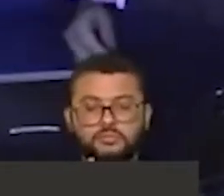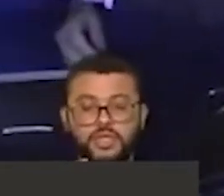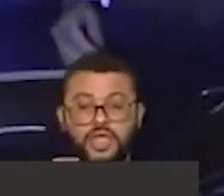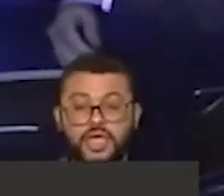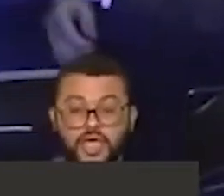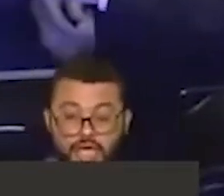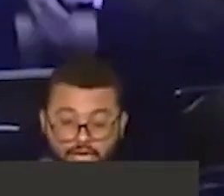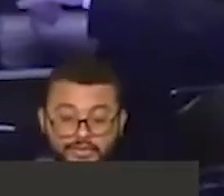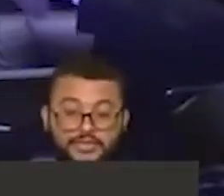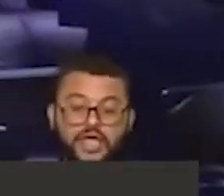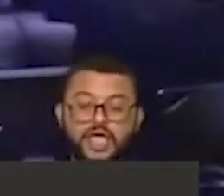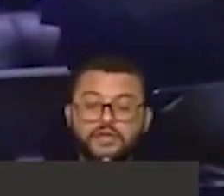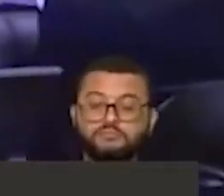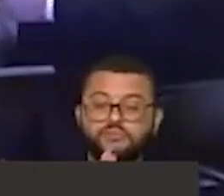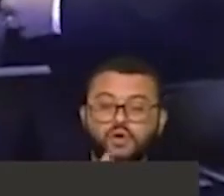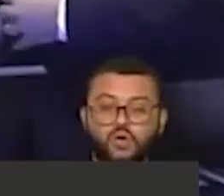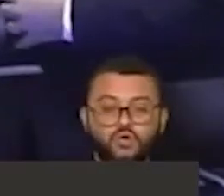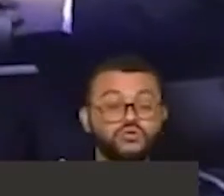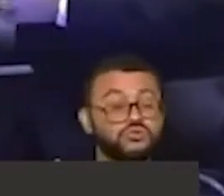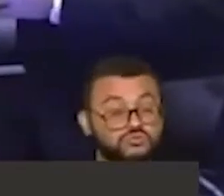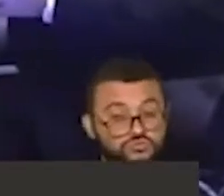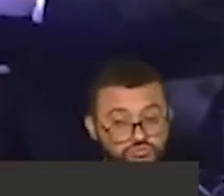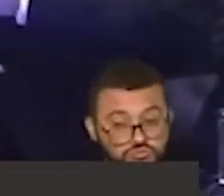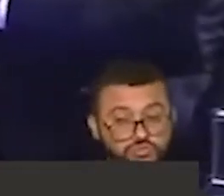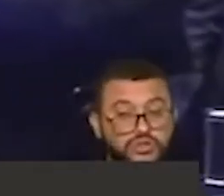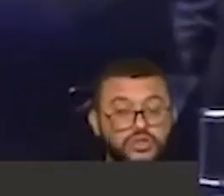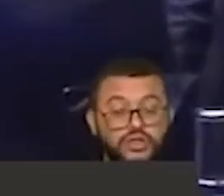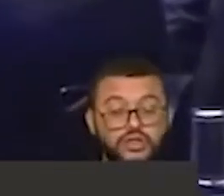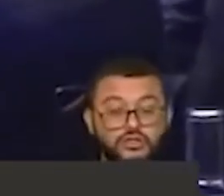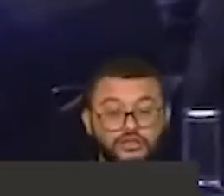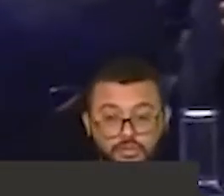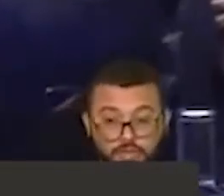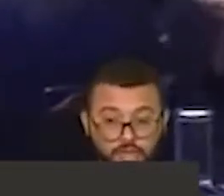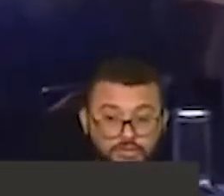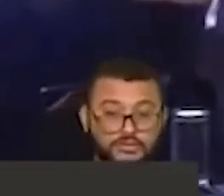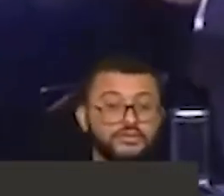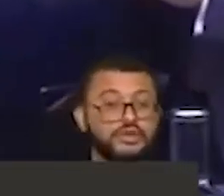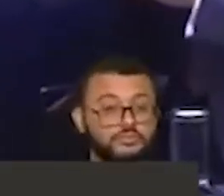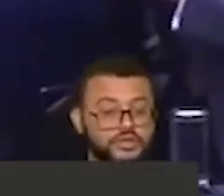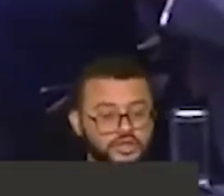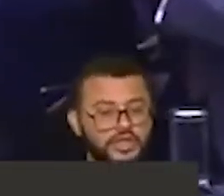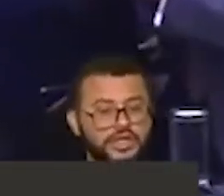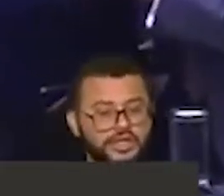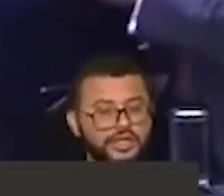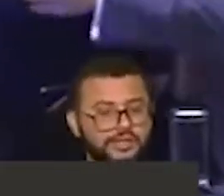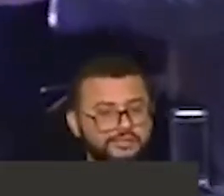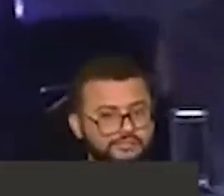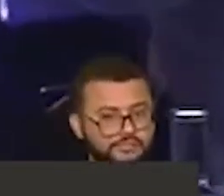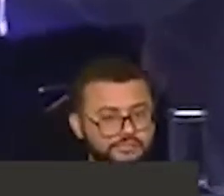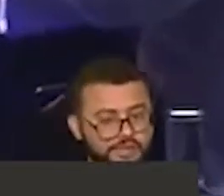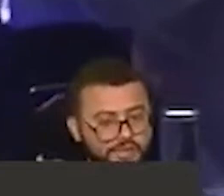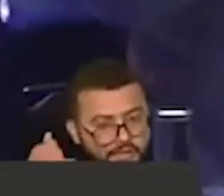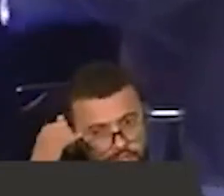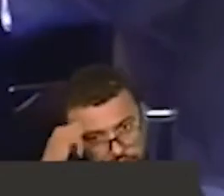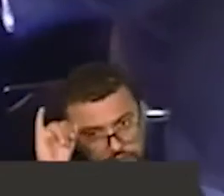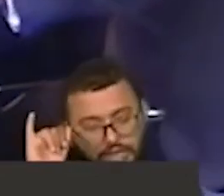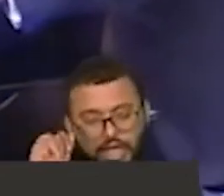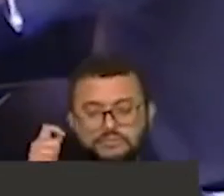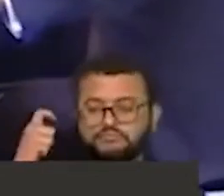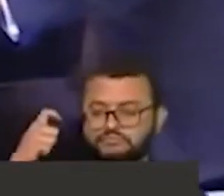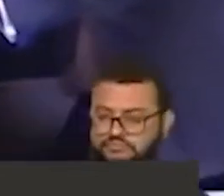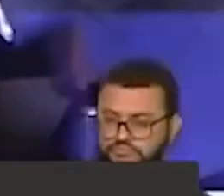várias lacunas vários problemas e assim foi foi promulgada a reforma mas agora tem um longo caminho pela frente porque várias leis